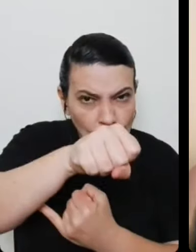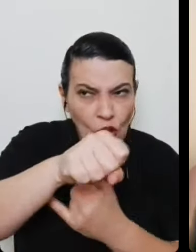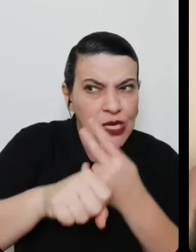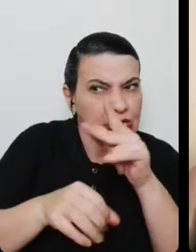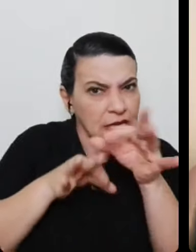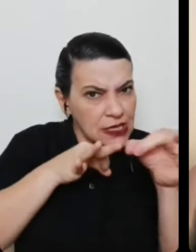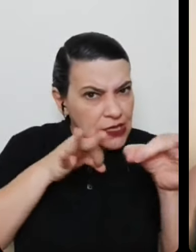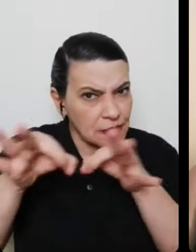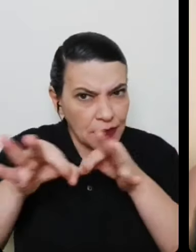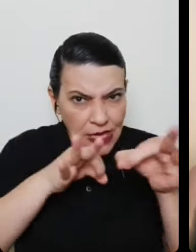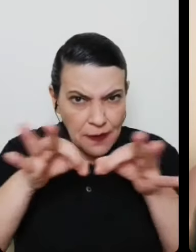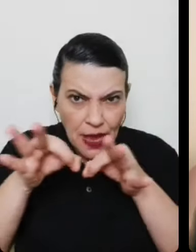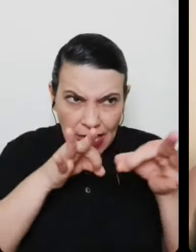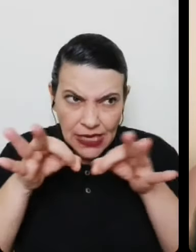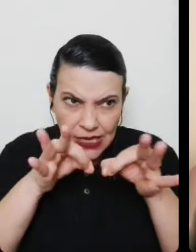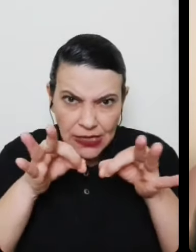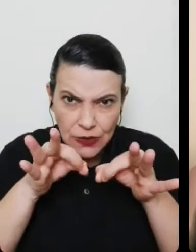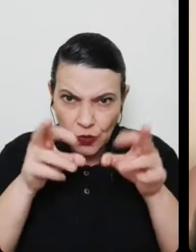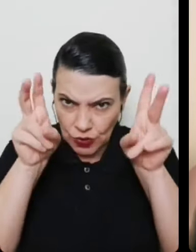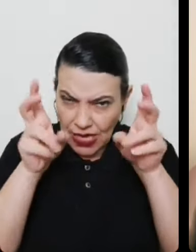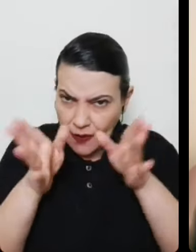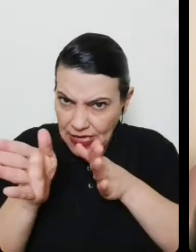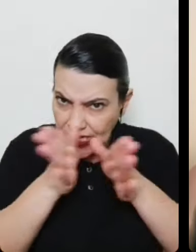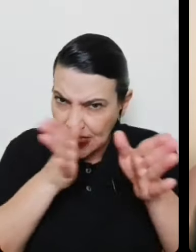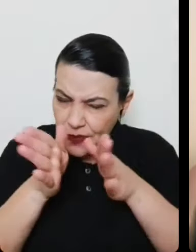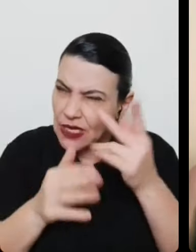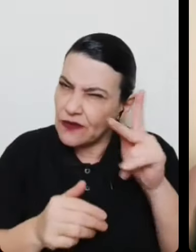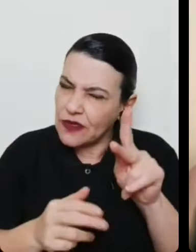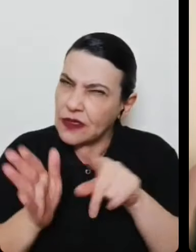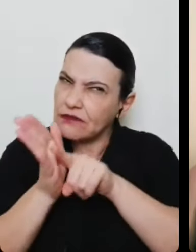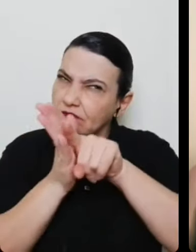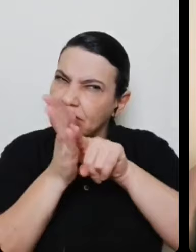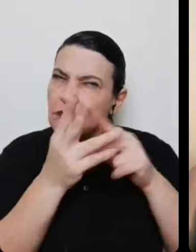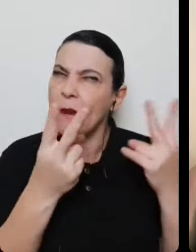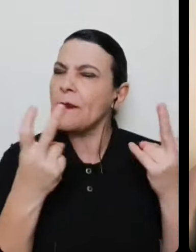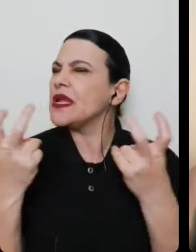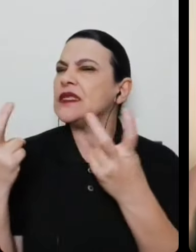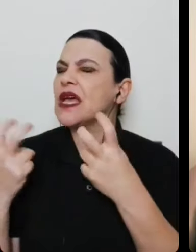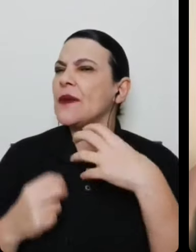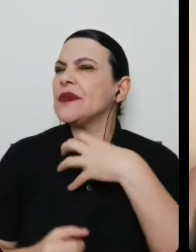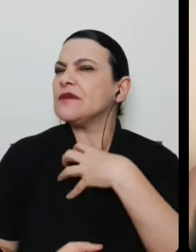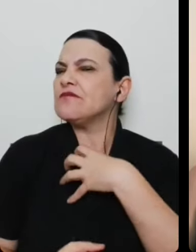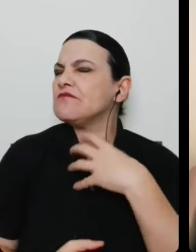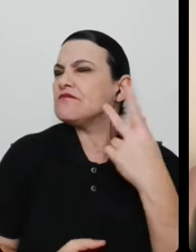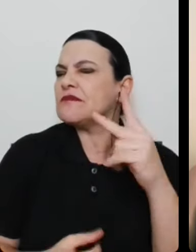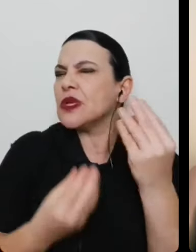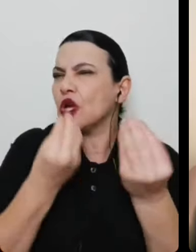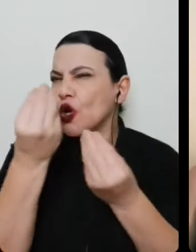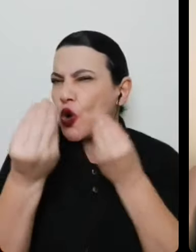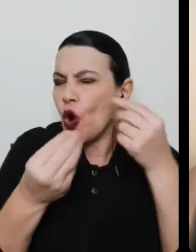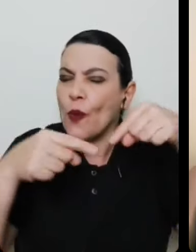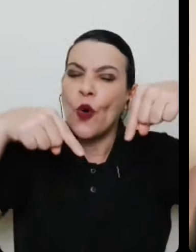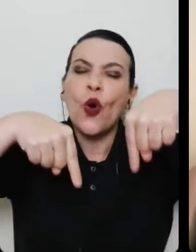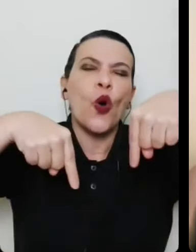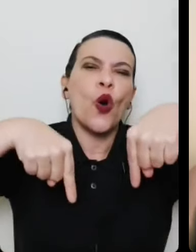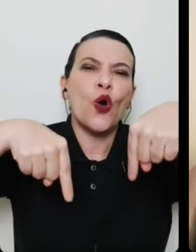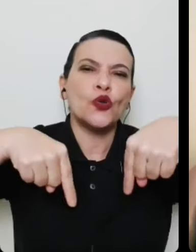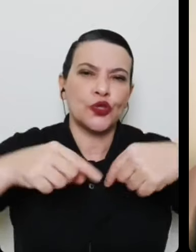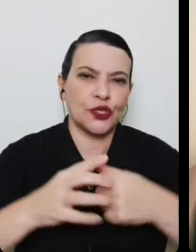em relação à acessibilidade? Qual que é a tua análise? Qual que é a tua percepção, né, de como nós estamos? Um pouco como nós estamos,